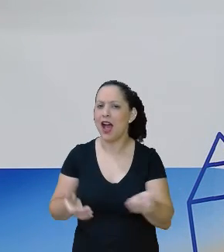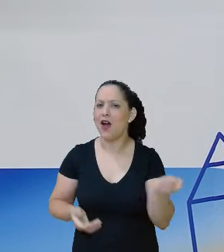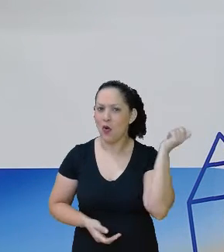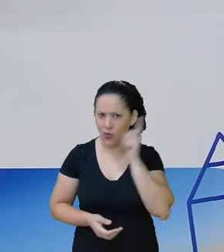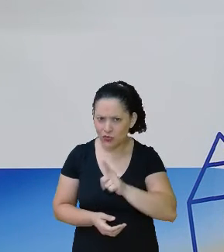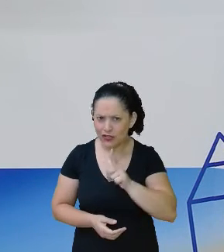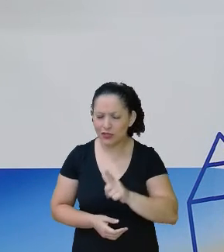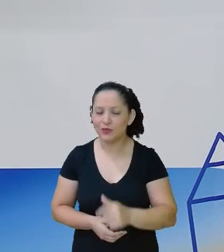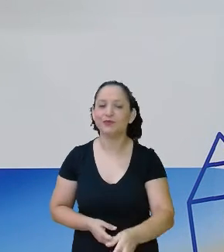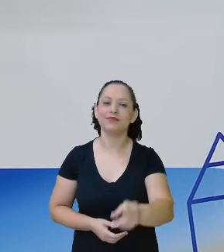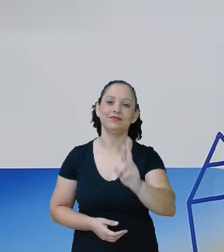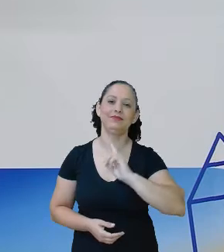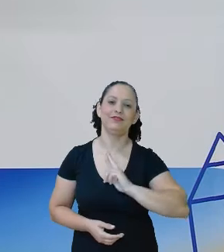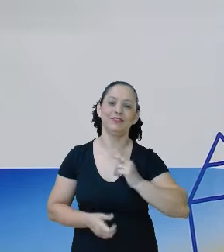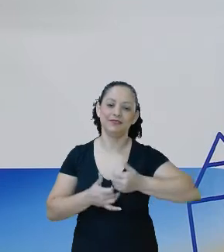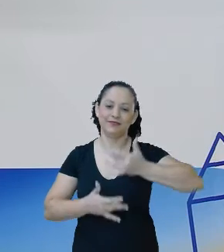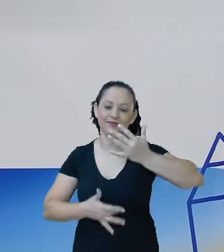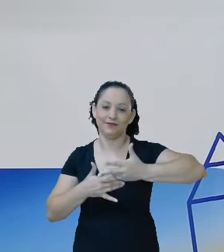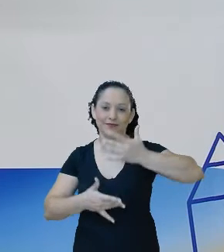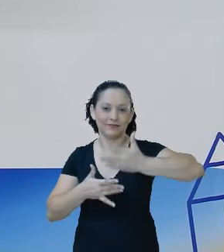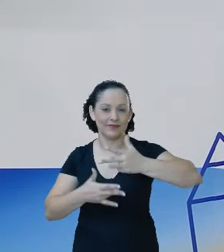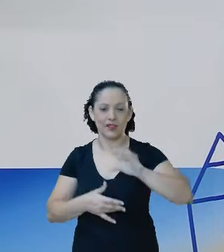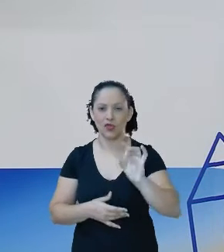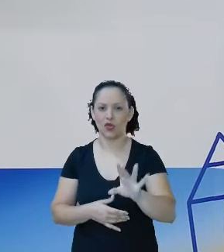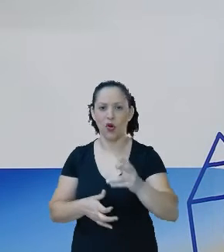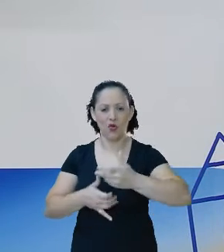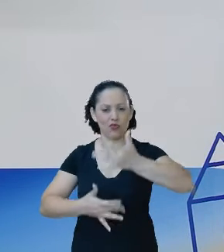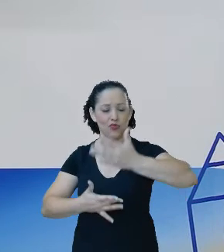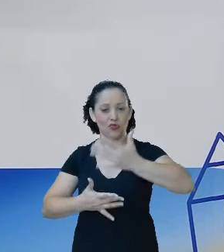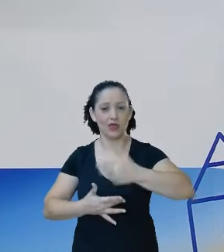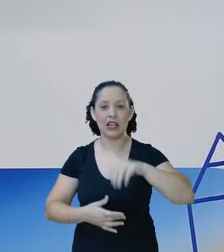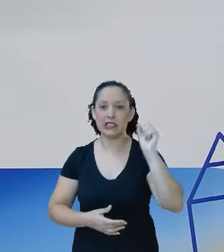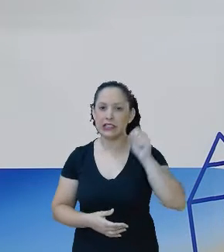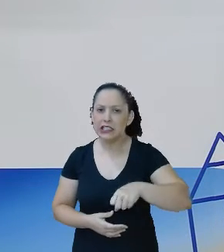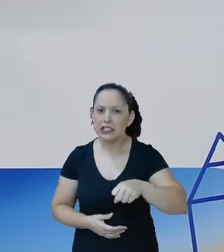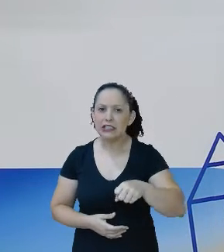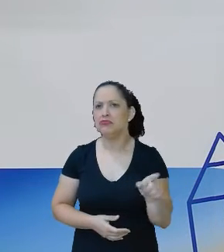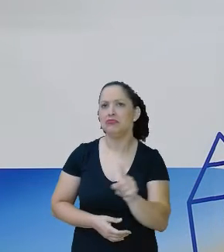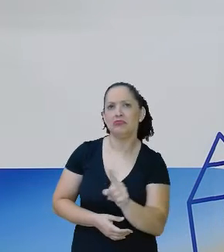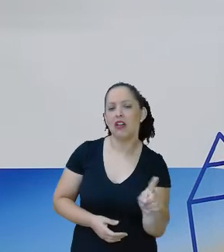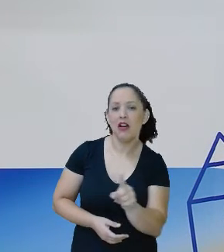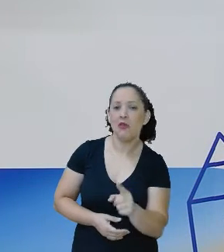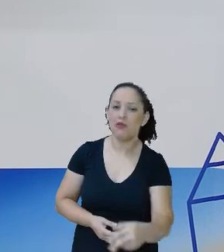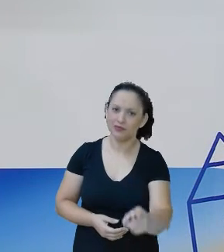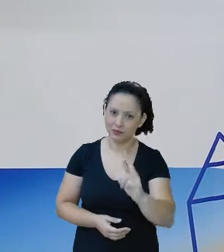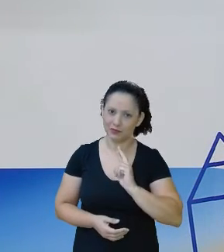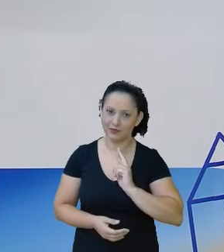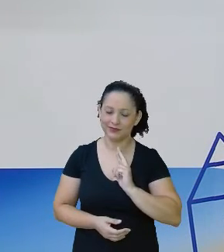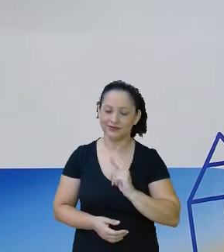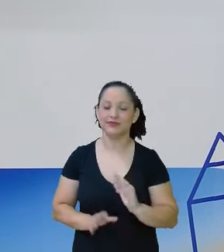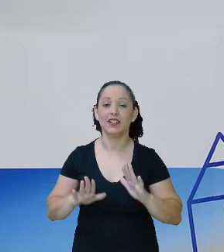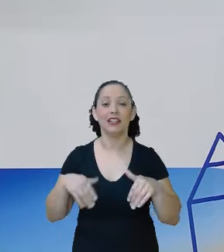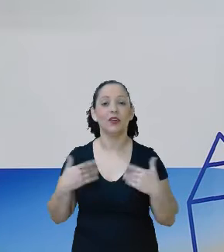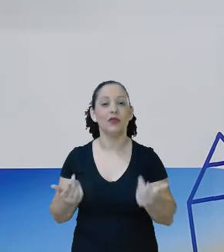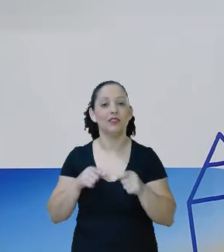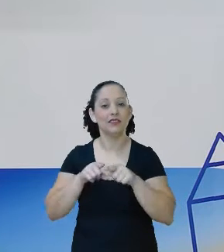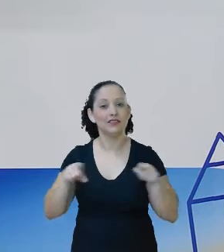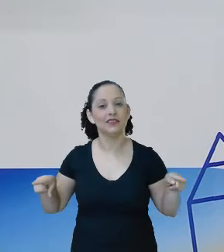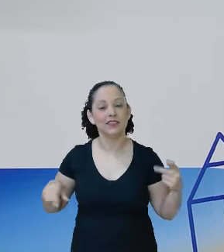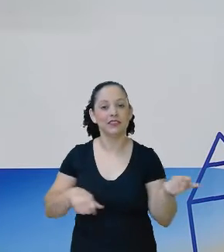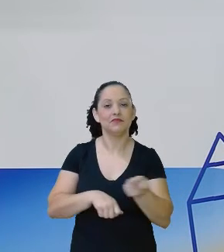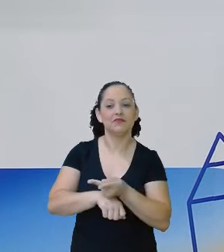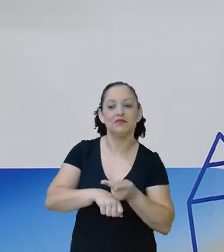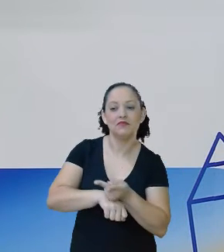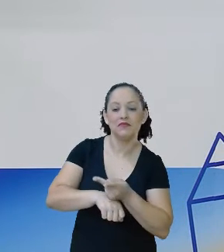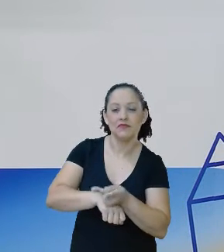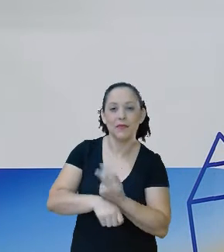para mim aí se você conseguiu, basta colocar o sim ou não. Lembrando que quando vocês forem pesquisar mini